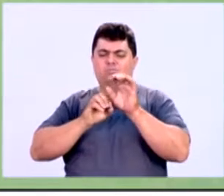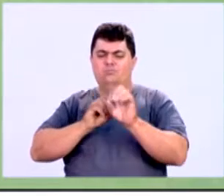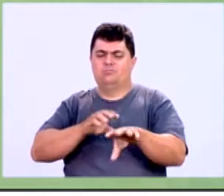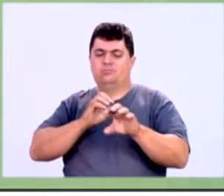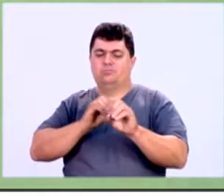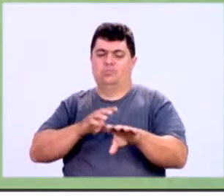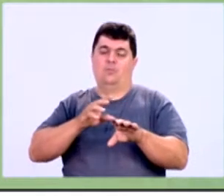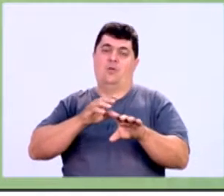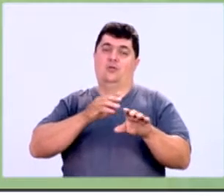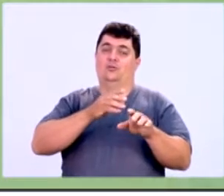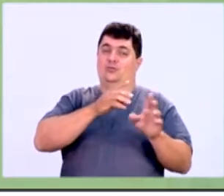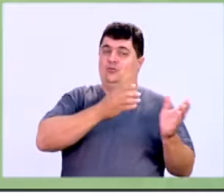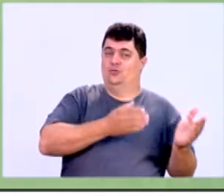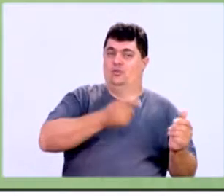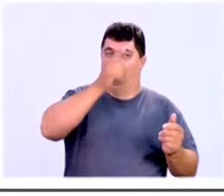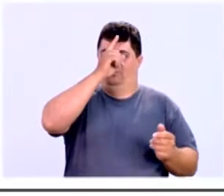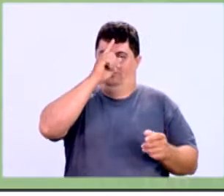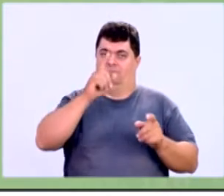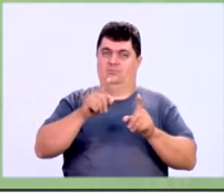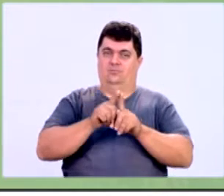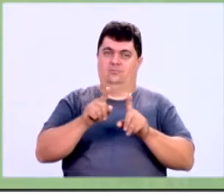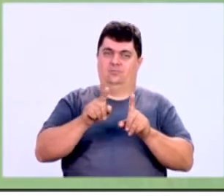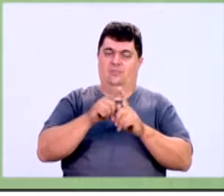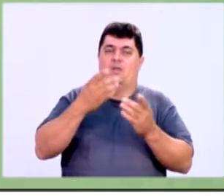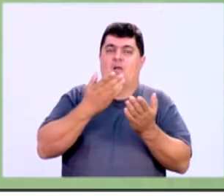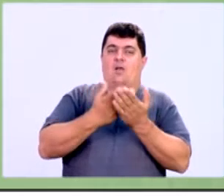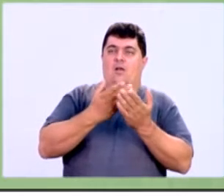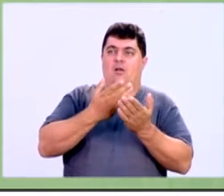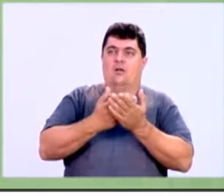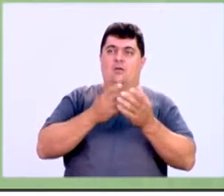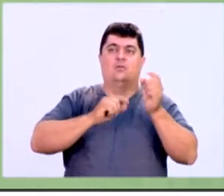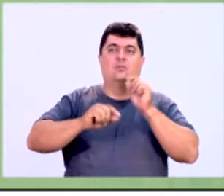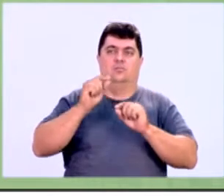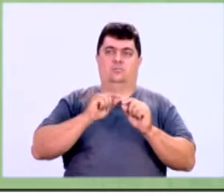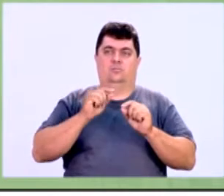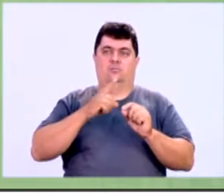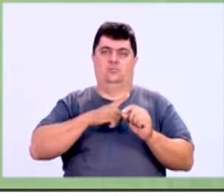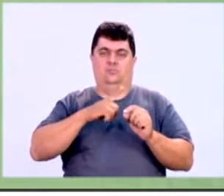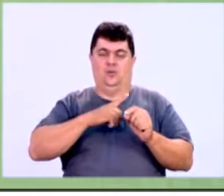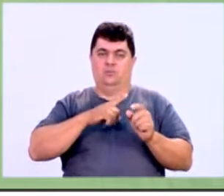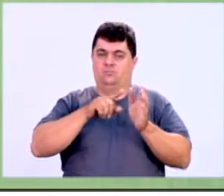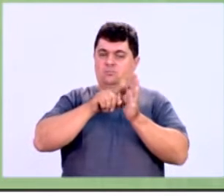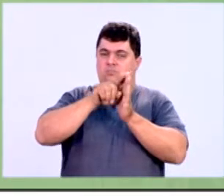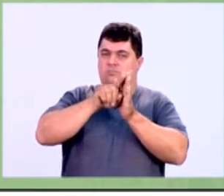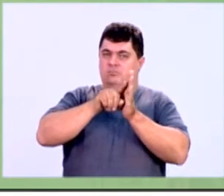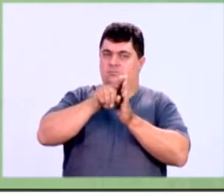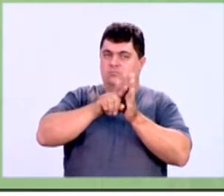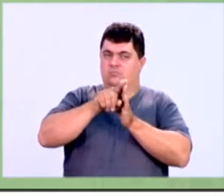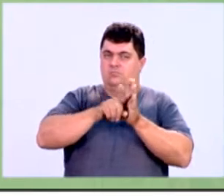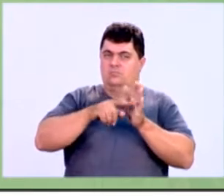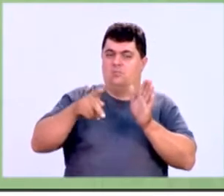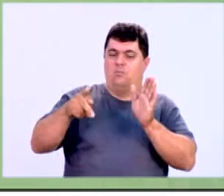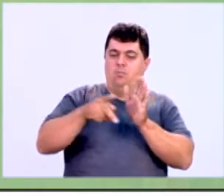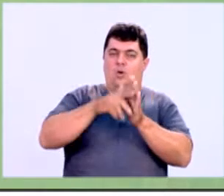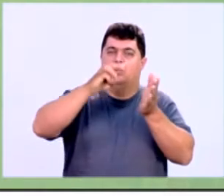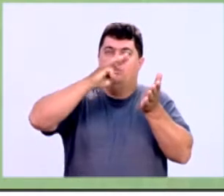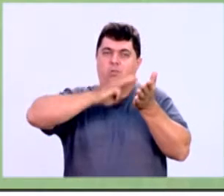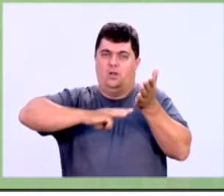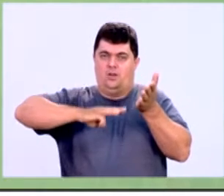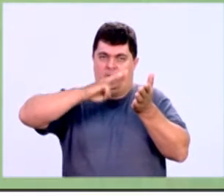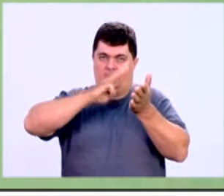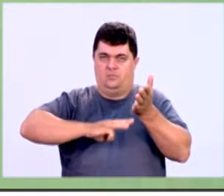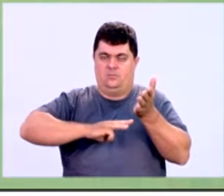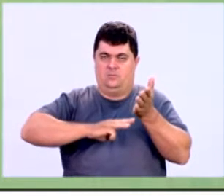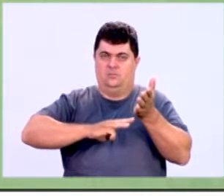de jovens e adultos. Na aula de hoje, nós vamos ver a pesquisa como um método de ensino,